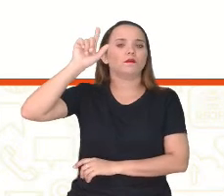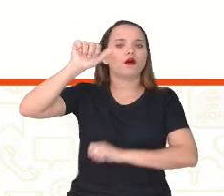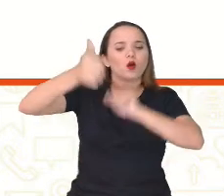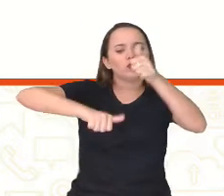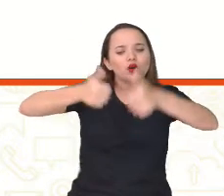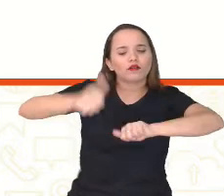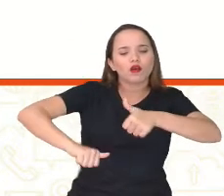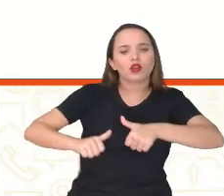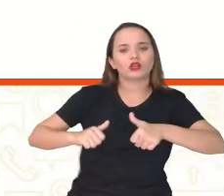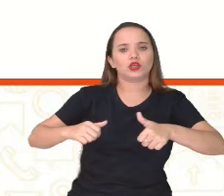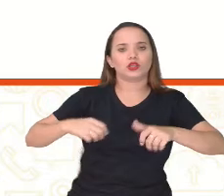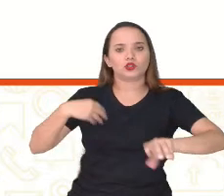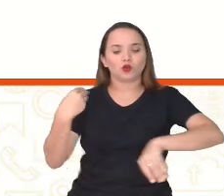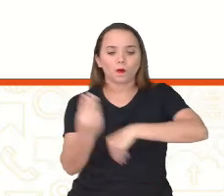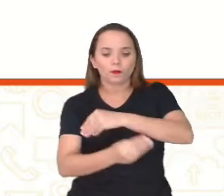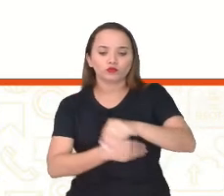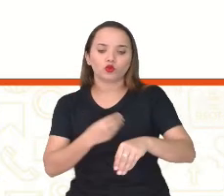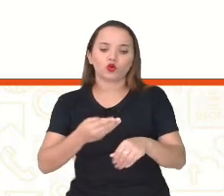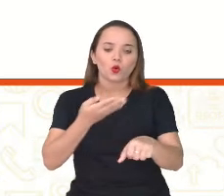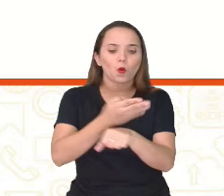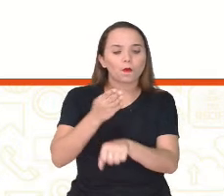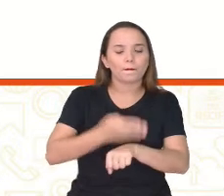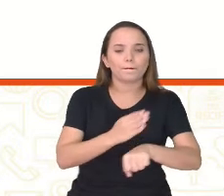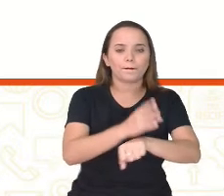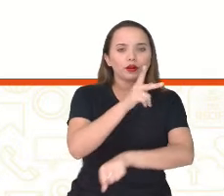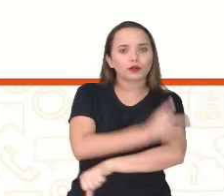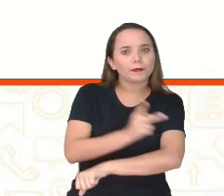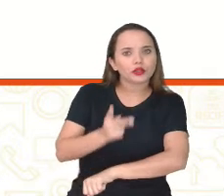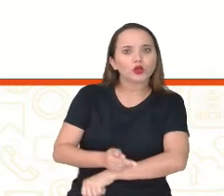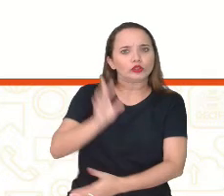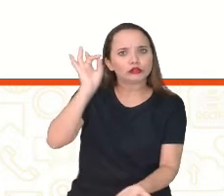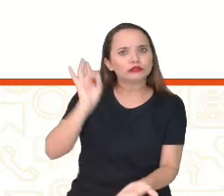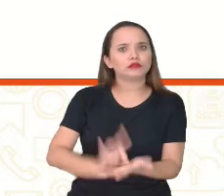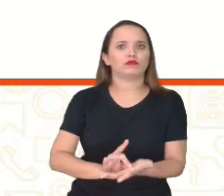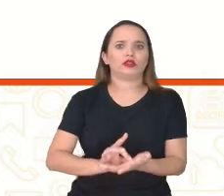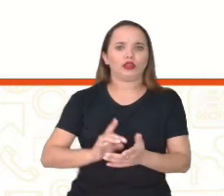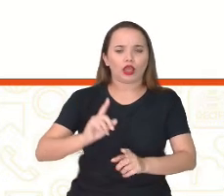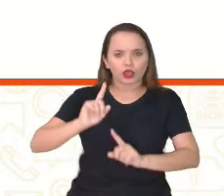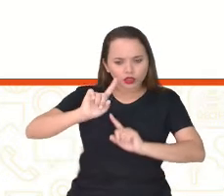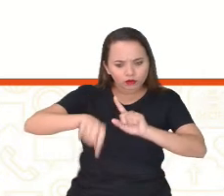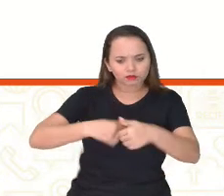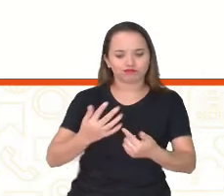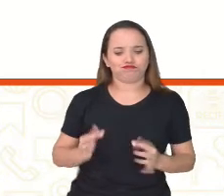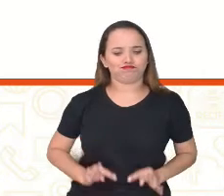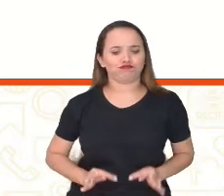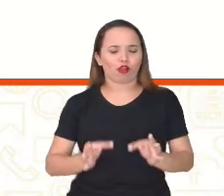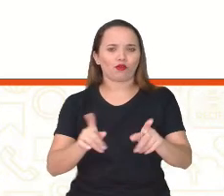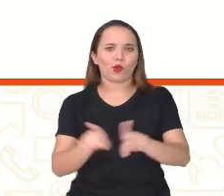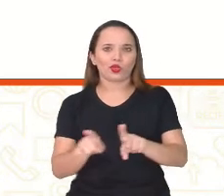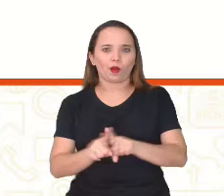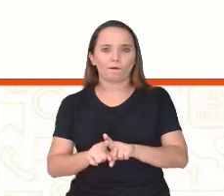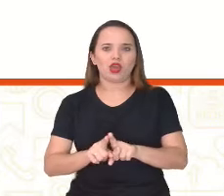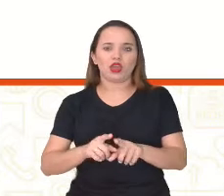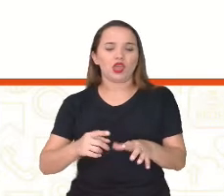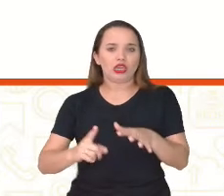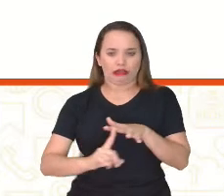avaliação envolvida com uma prática pedagógica real, inovadora, não excludente e